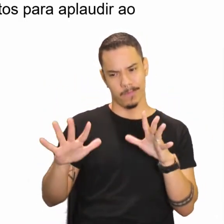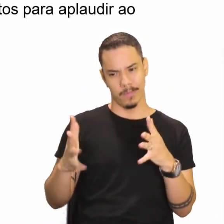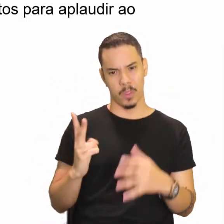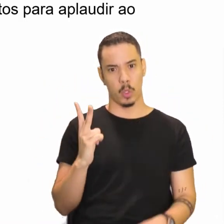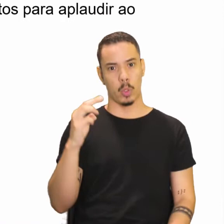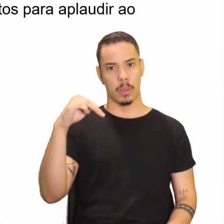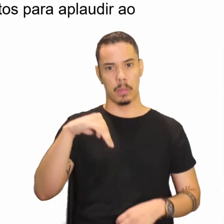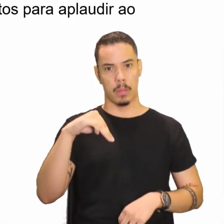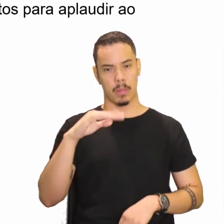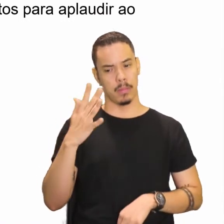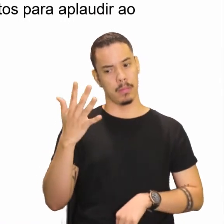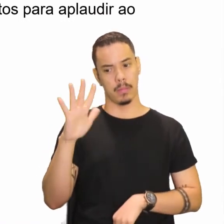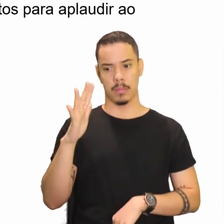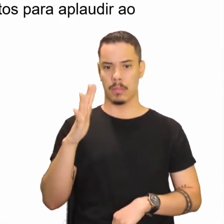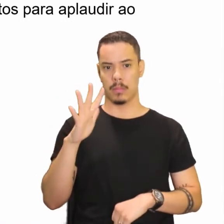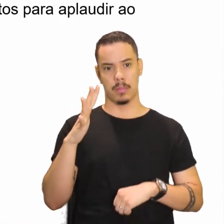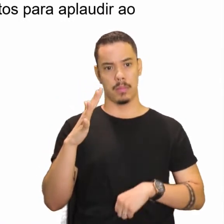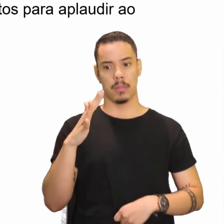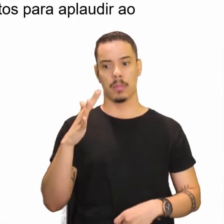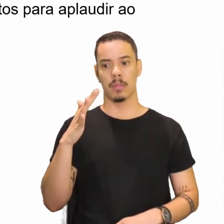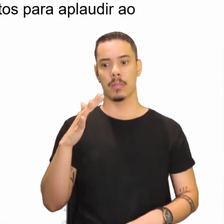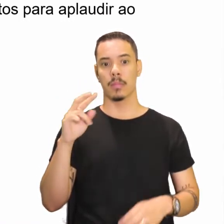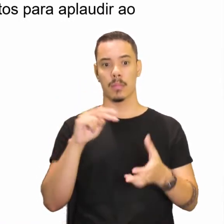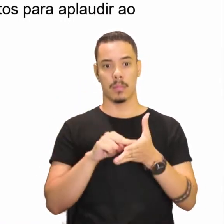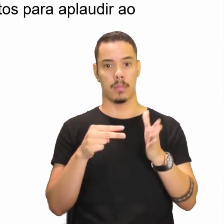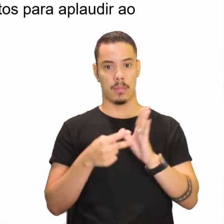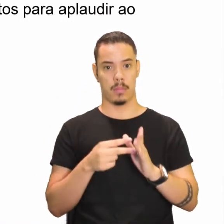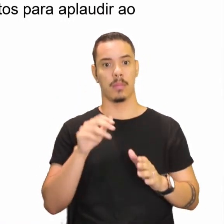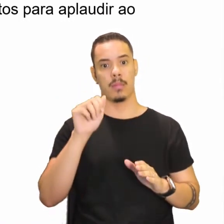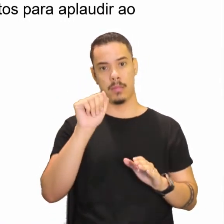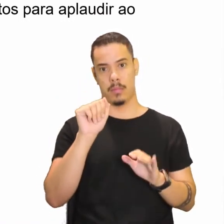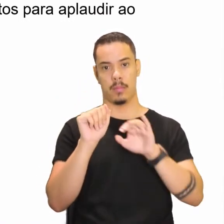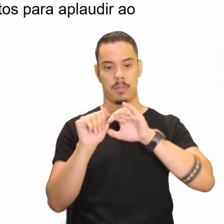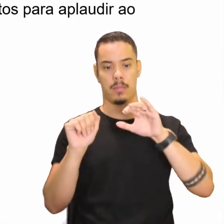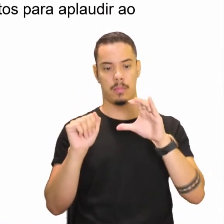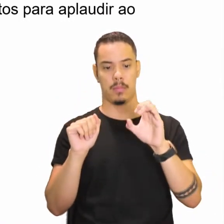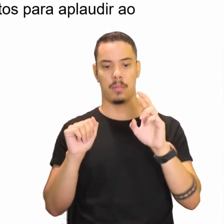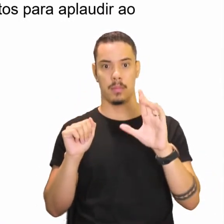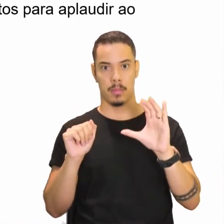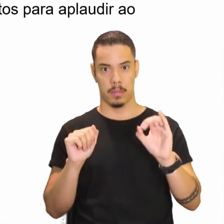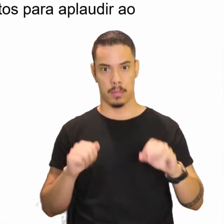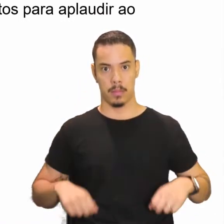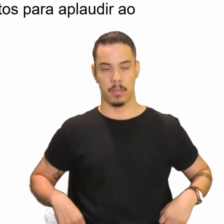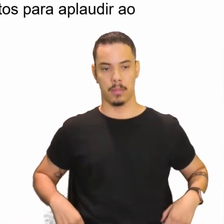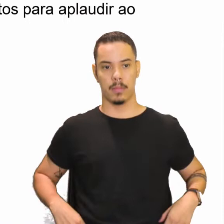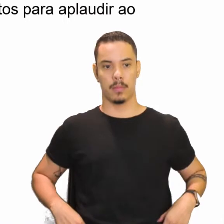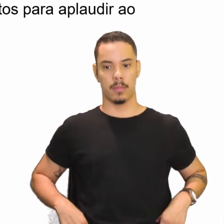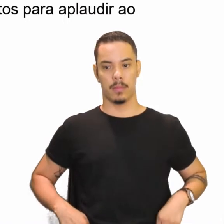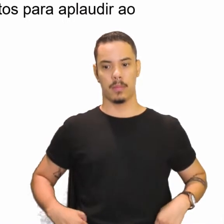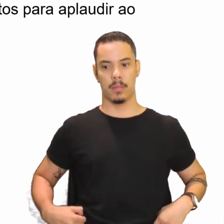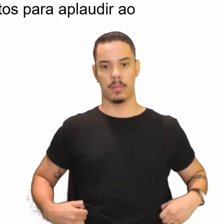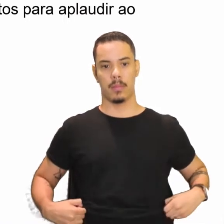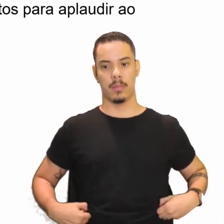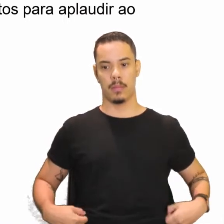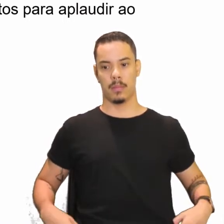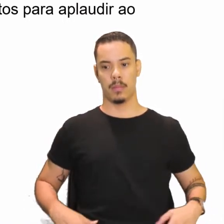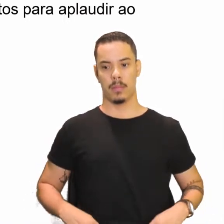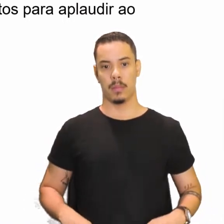aproximadamente 2 metros, então vai ser o acerca separado. Belezinha? Eu